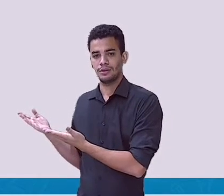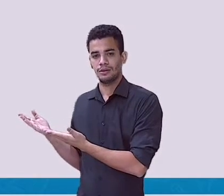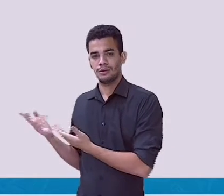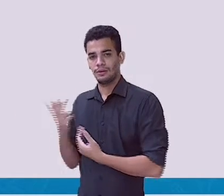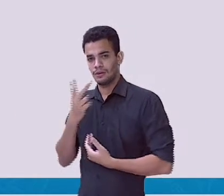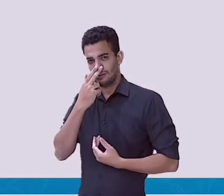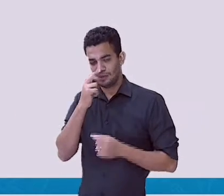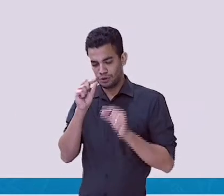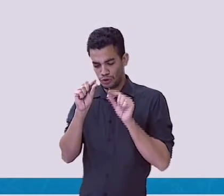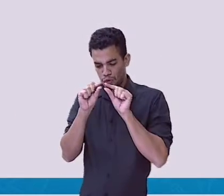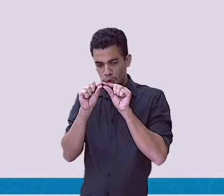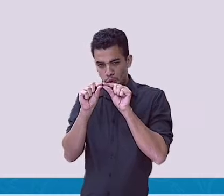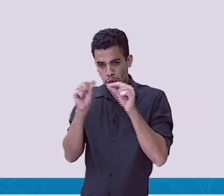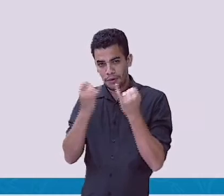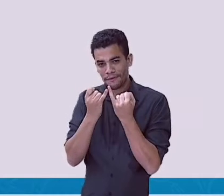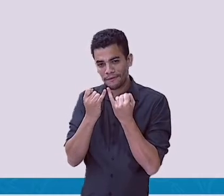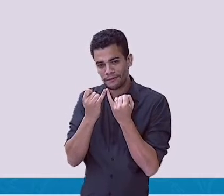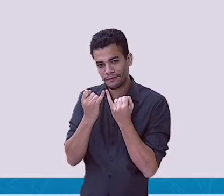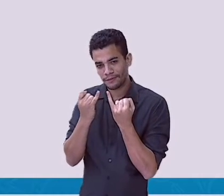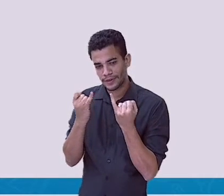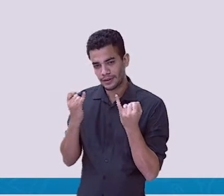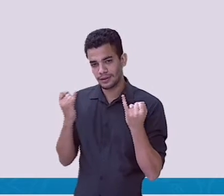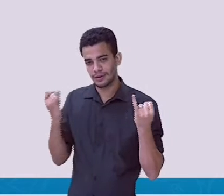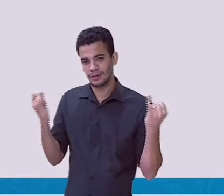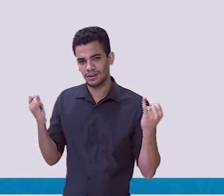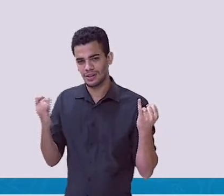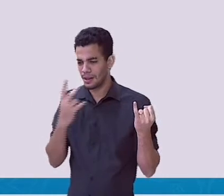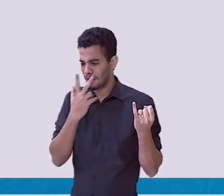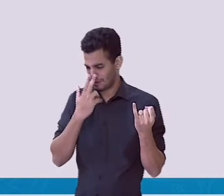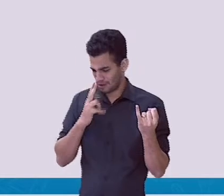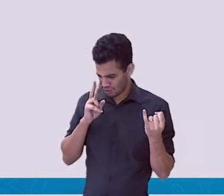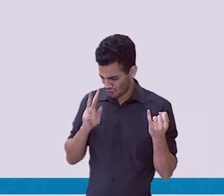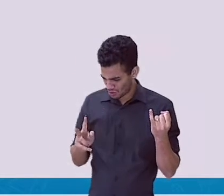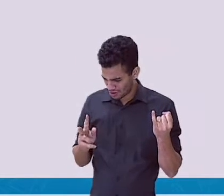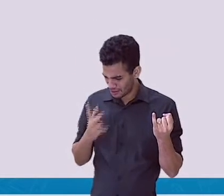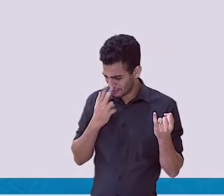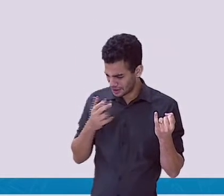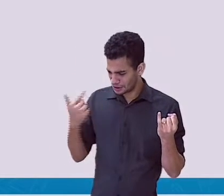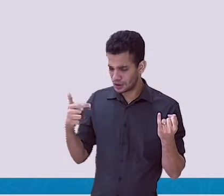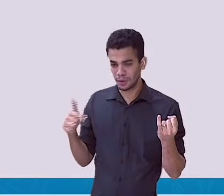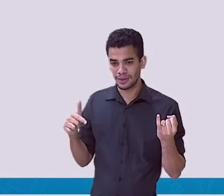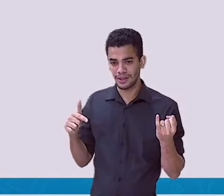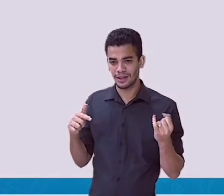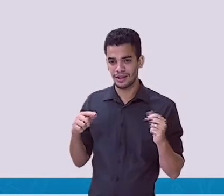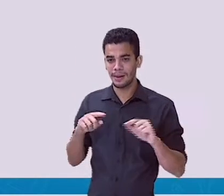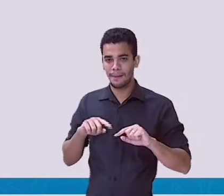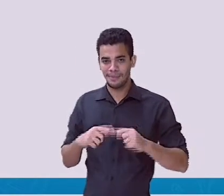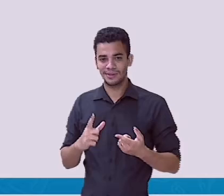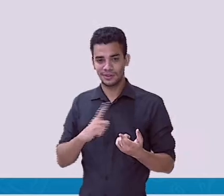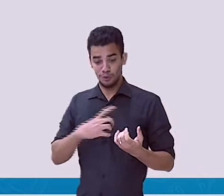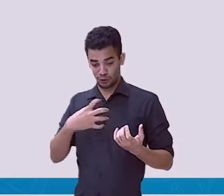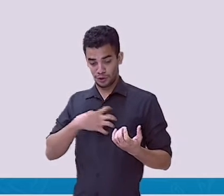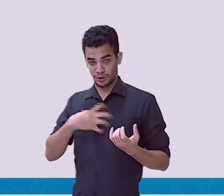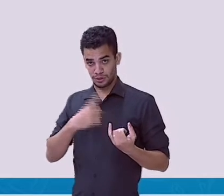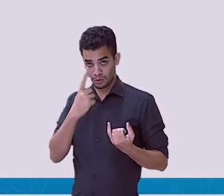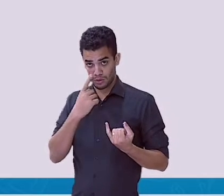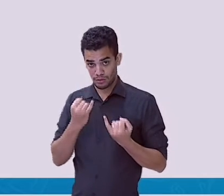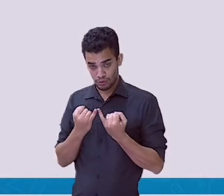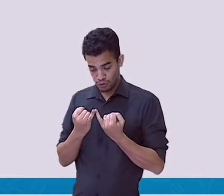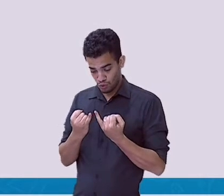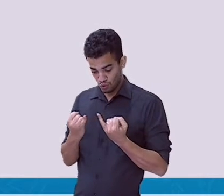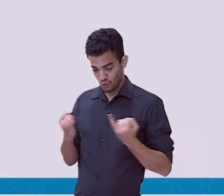uma estrutura. Parece que não tem toda essa estruturação ali. Mas tem. Então ela tem, primeiro, uma túnica média,